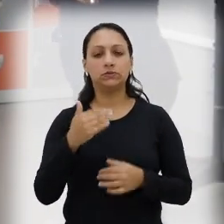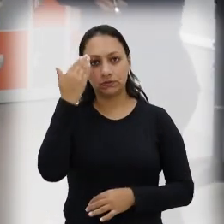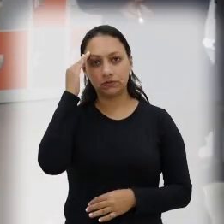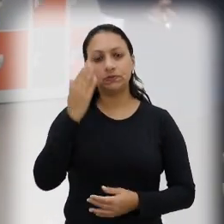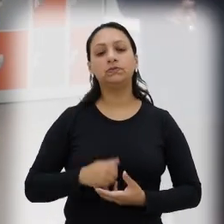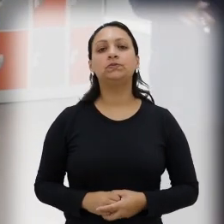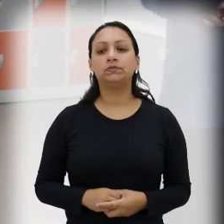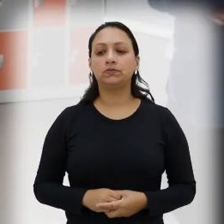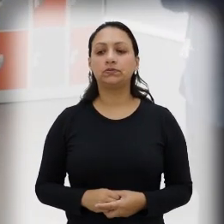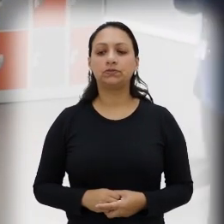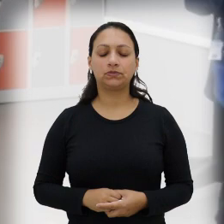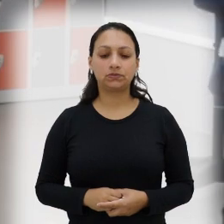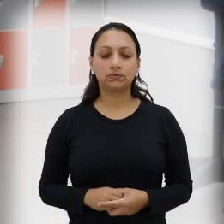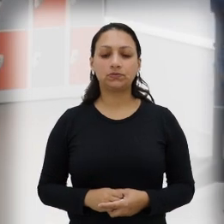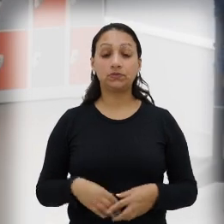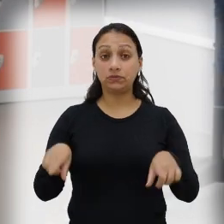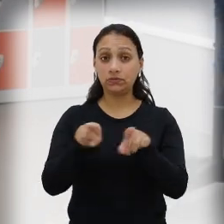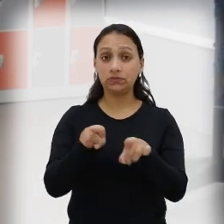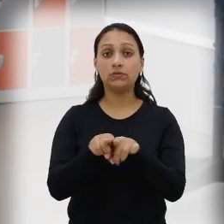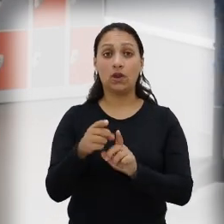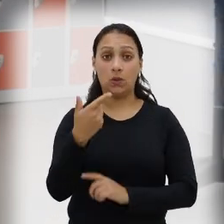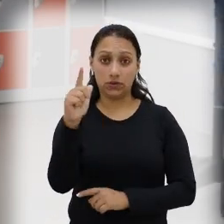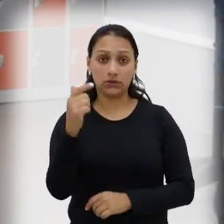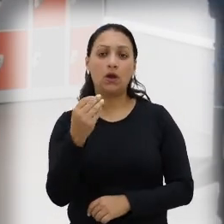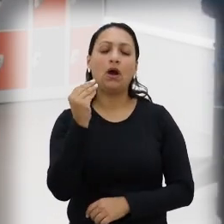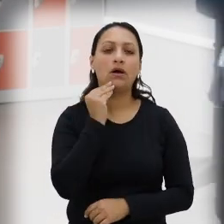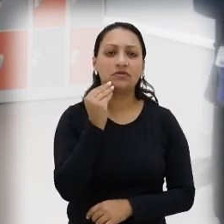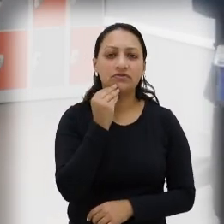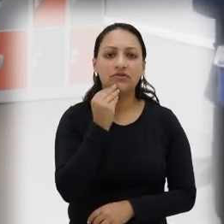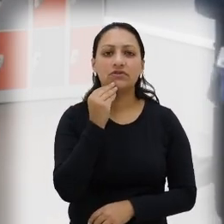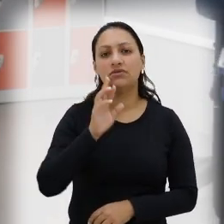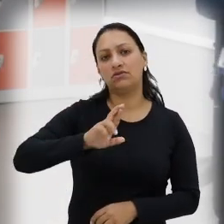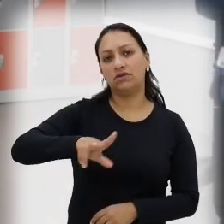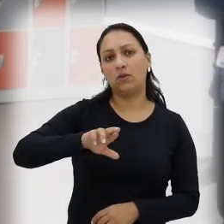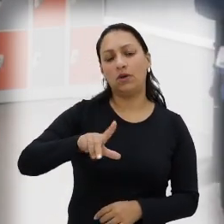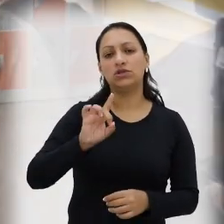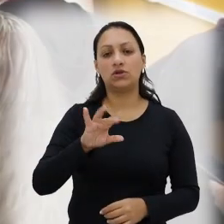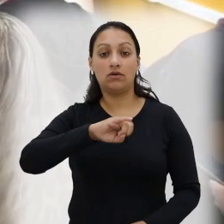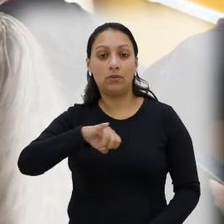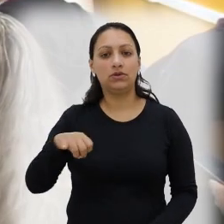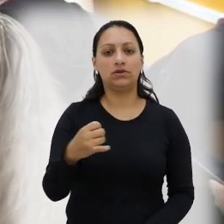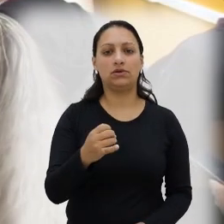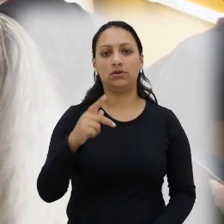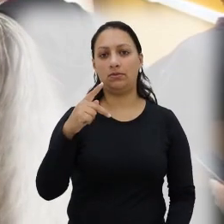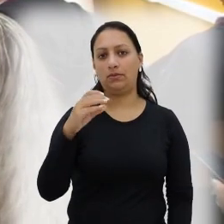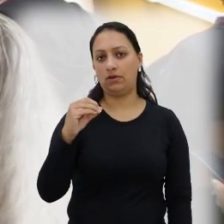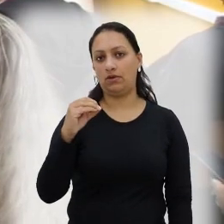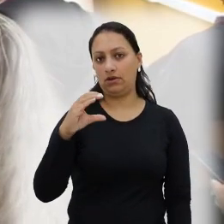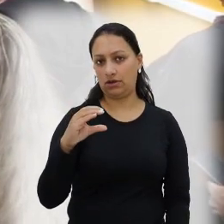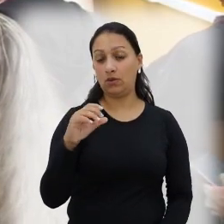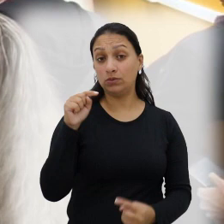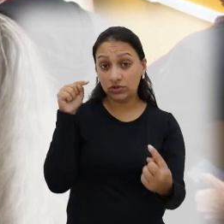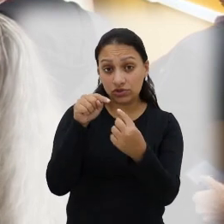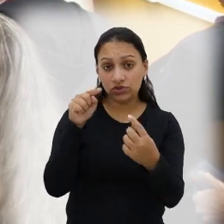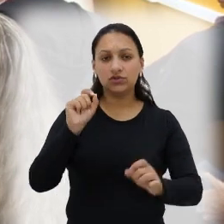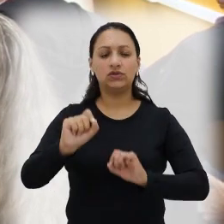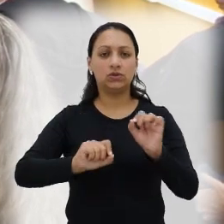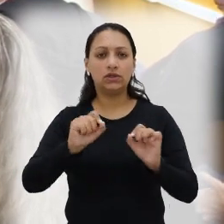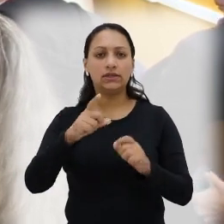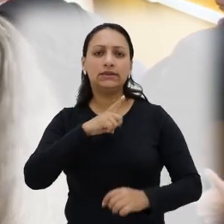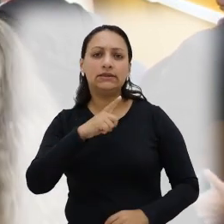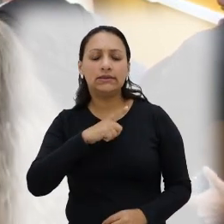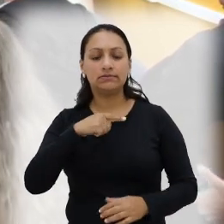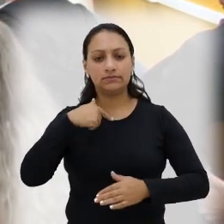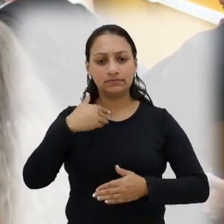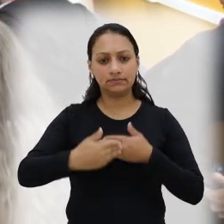E, além disso, Johnny, os demais, óbvio, né, não são só nas janelas de POC. Né? O objetivo é que a gente tenha